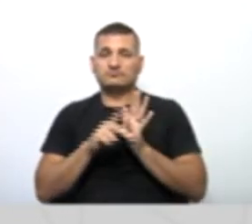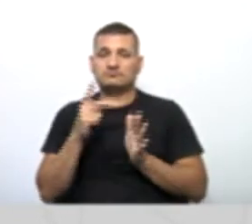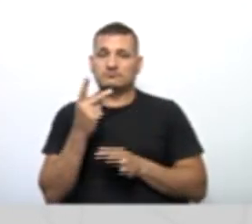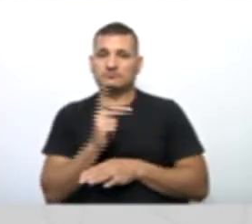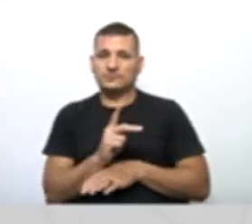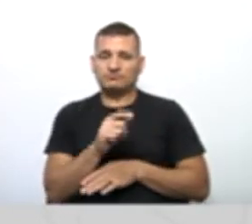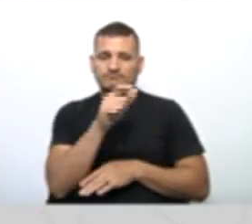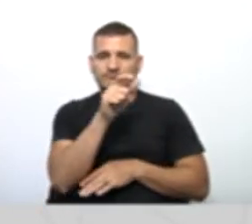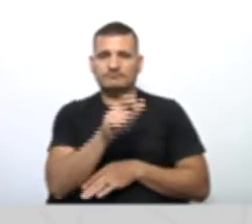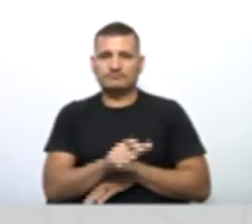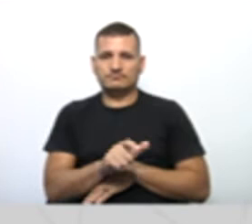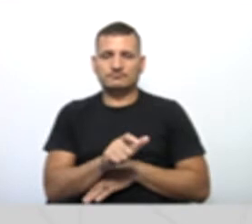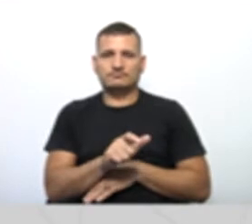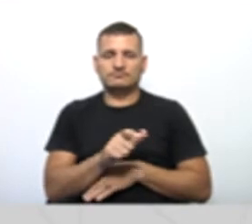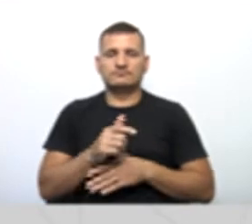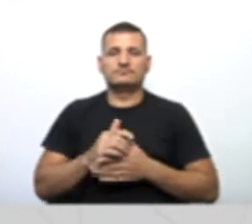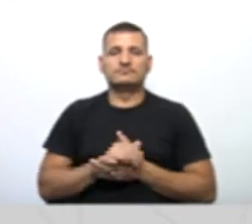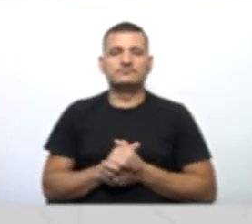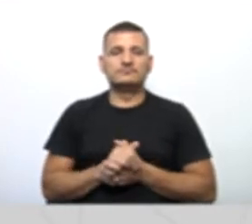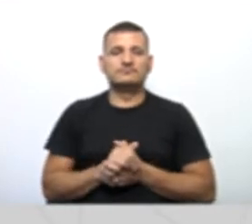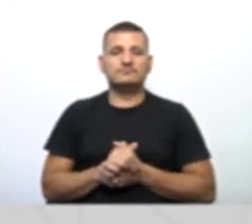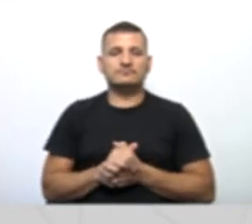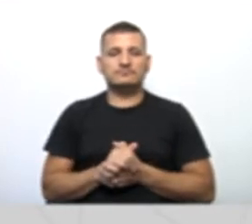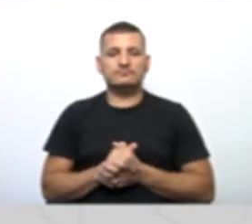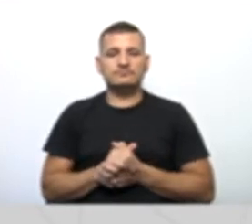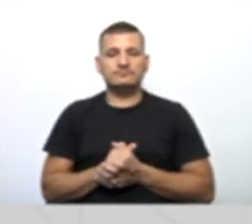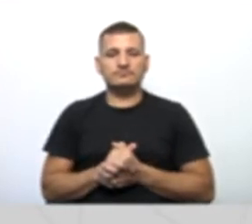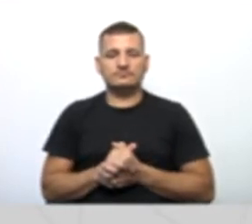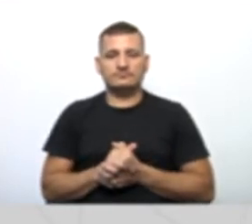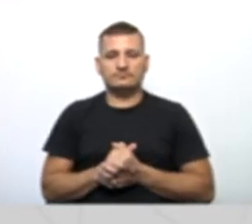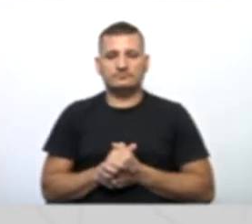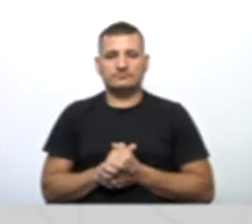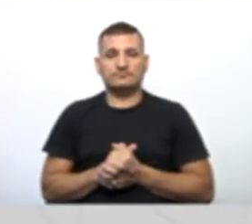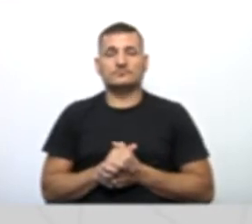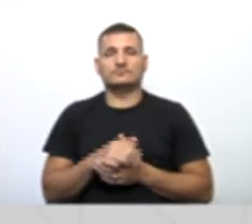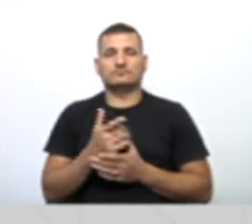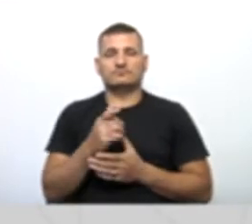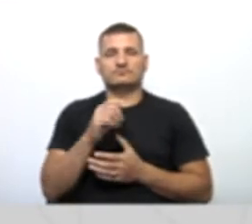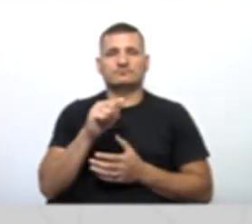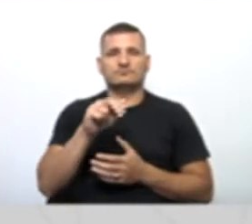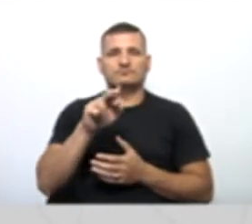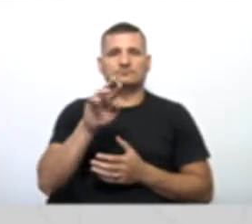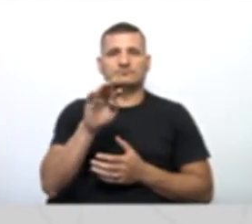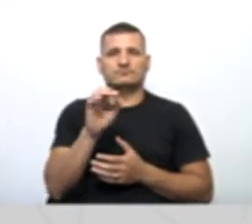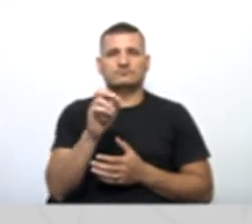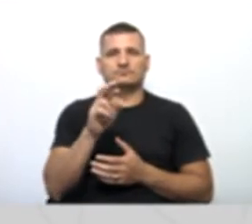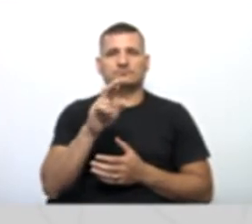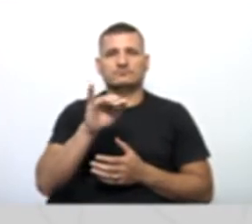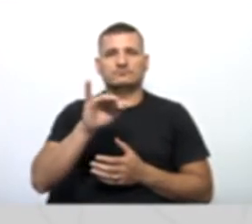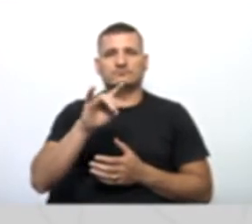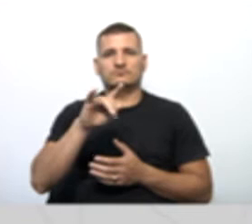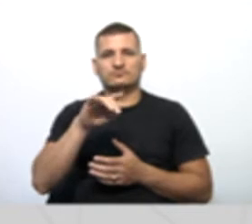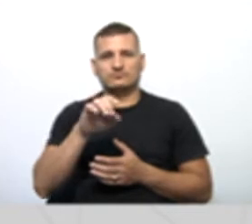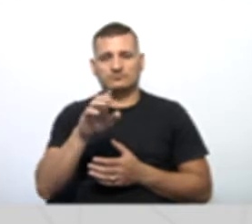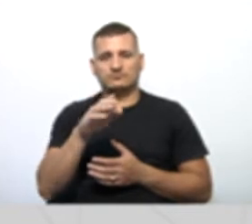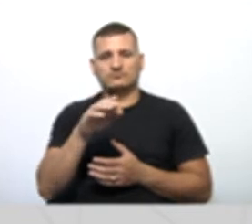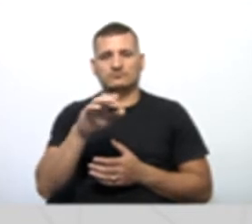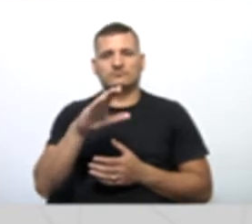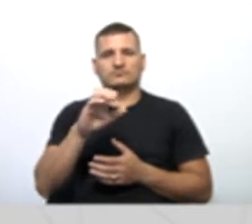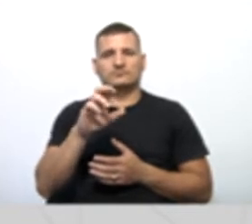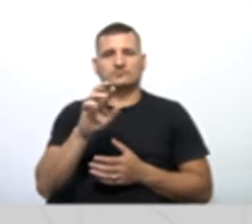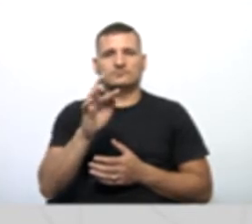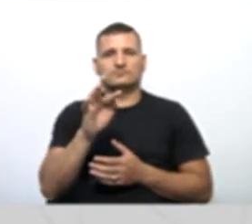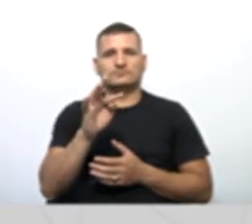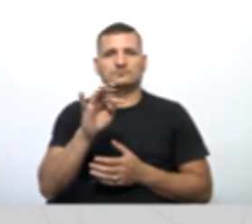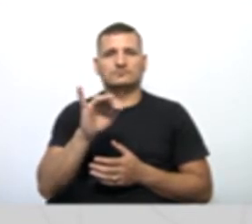caso de pessoa física, ok? A autoridade certificadora tem essa responsabilidade de expedir, distribuir, renovar e